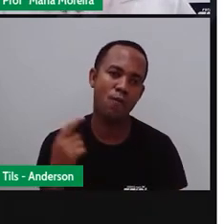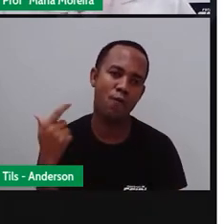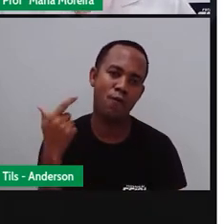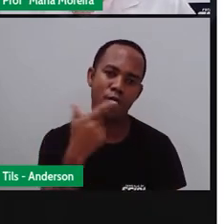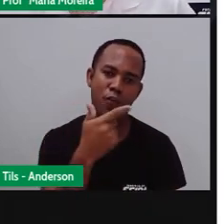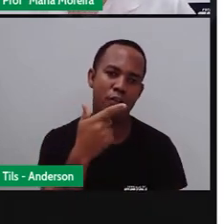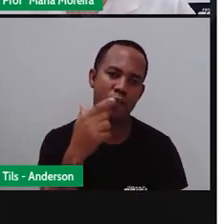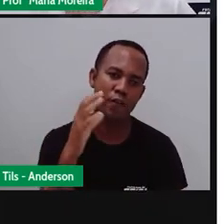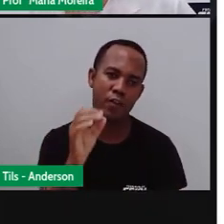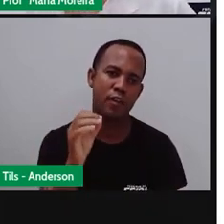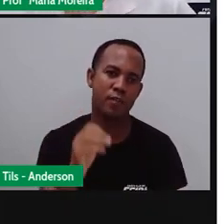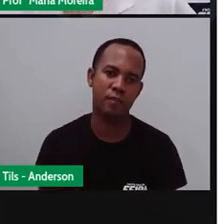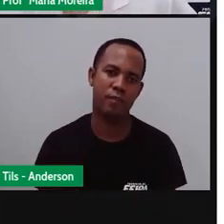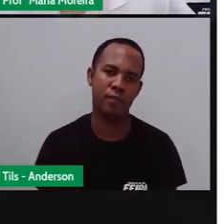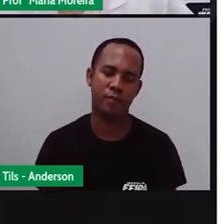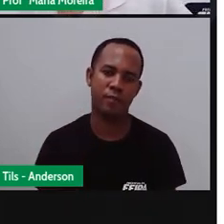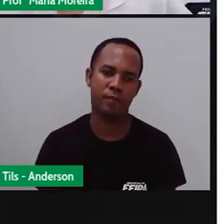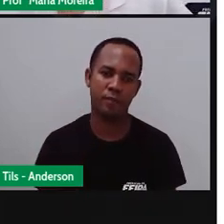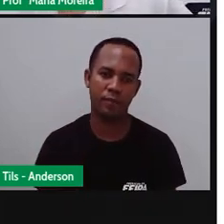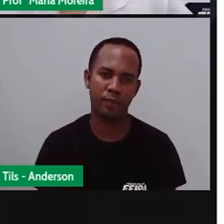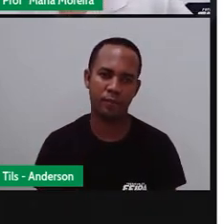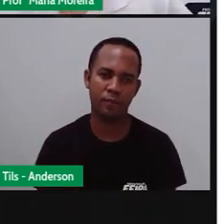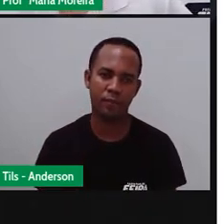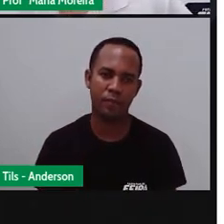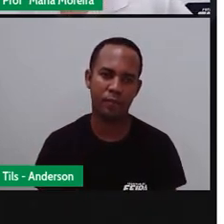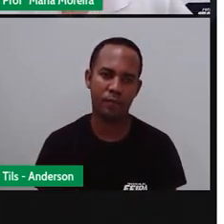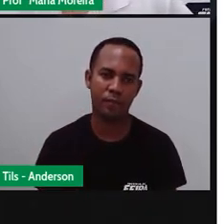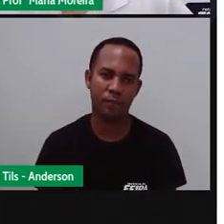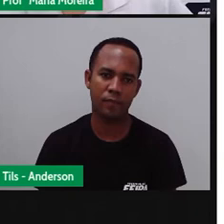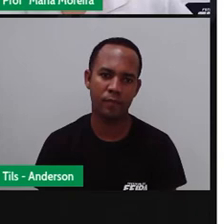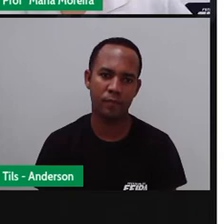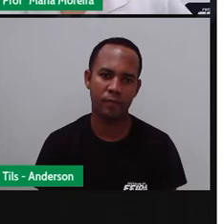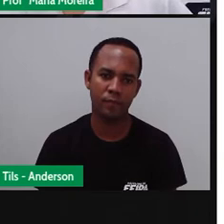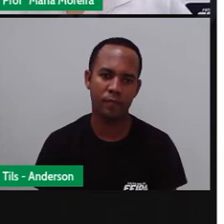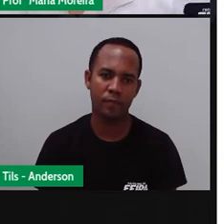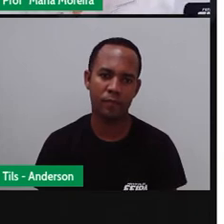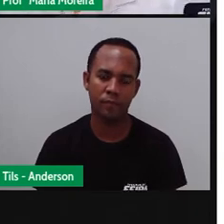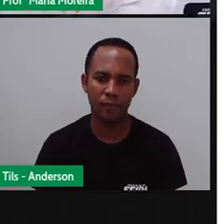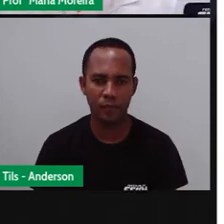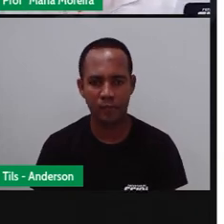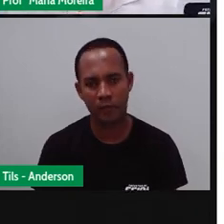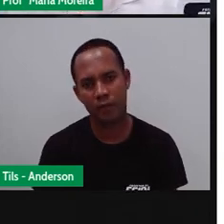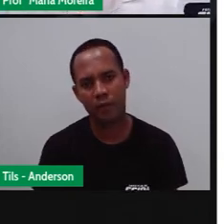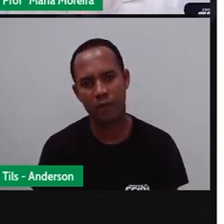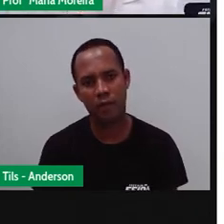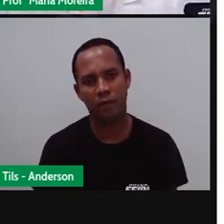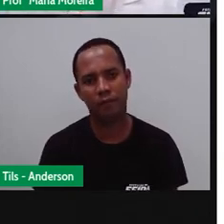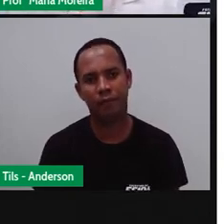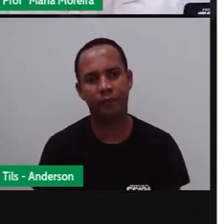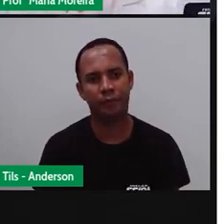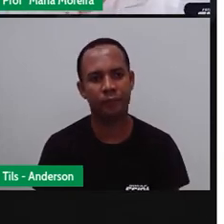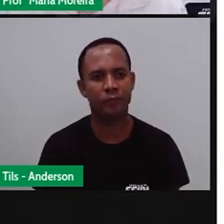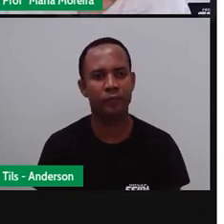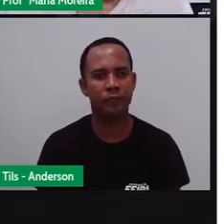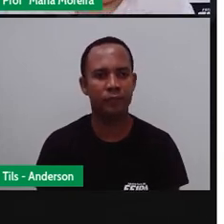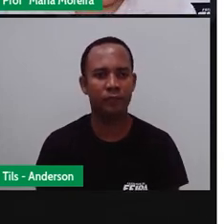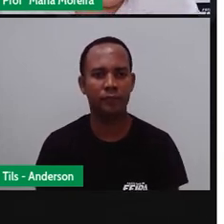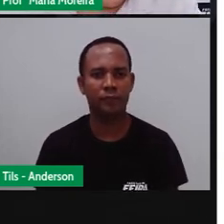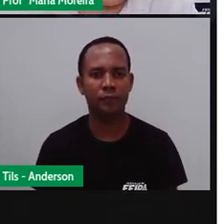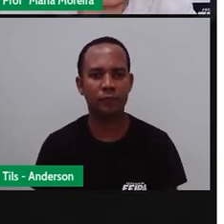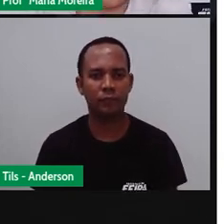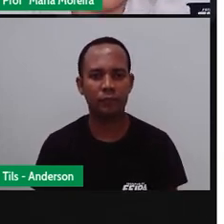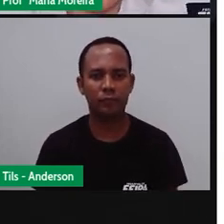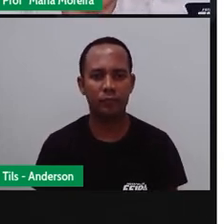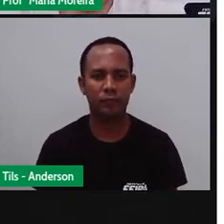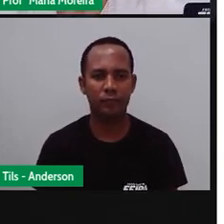E aí tem essa continha: 7 mais 5 mais 8. Eu tenho 7, a gente vai fazer daqui a pouco. Vou até